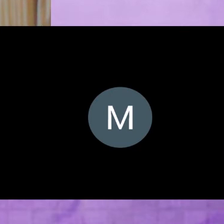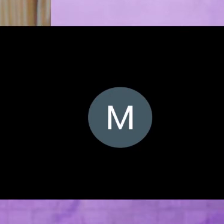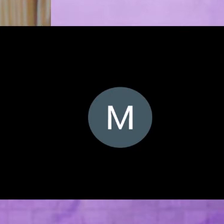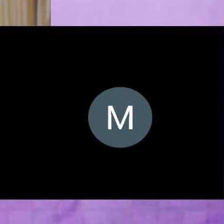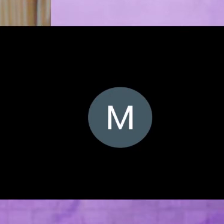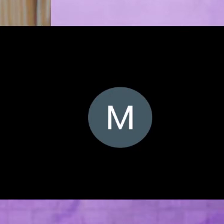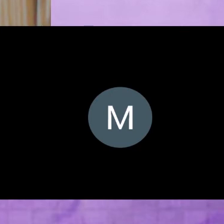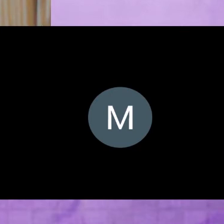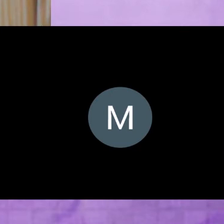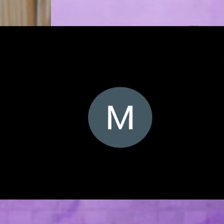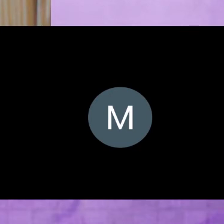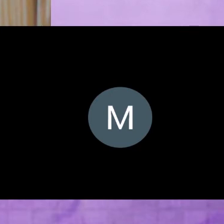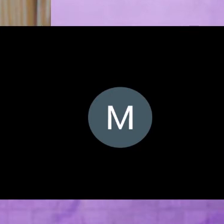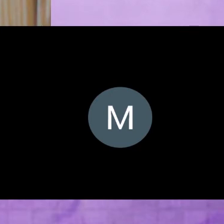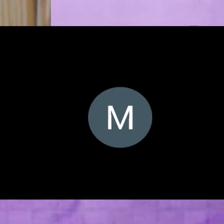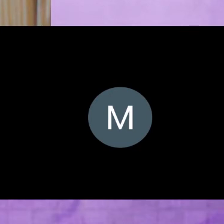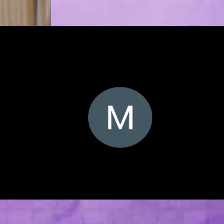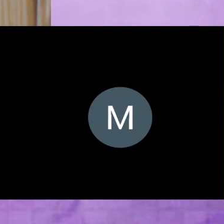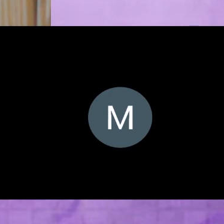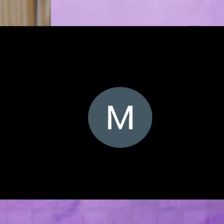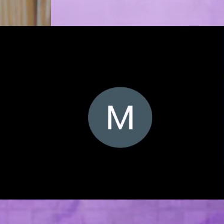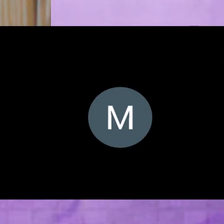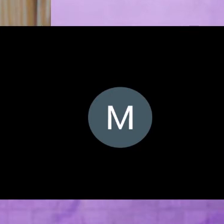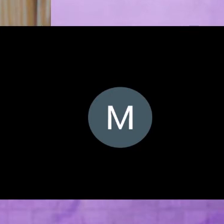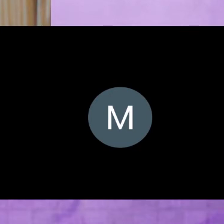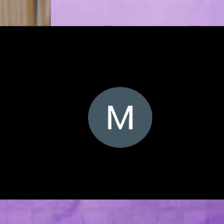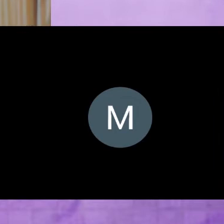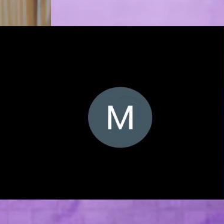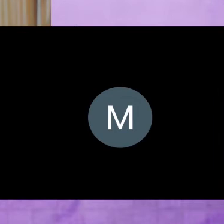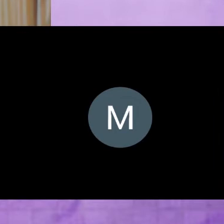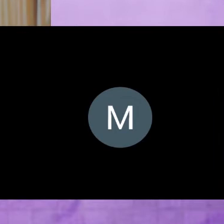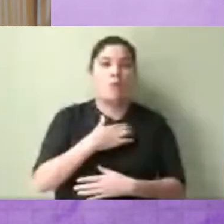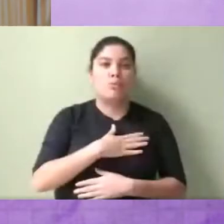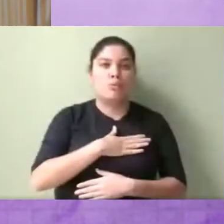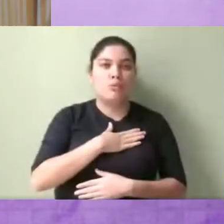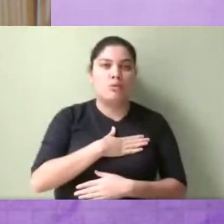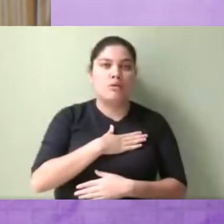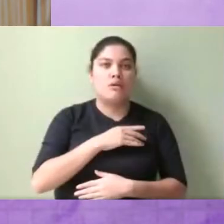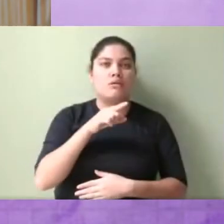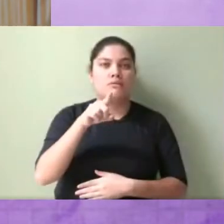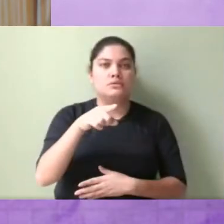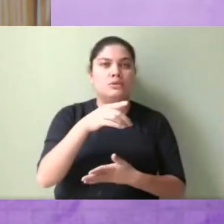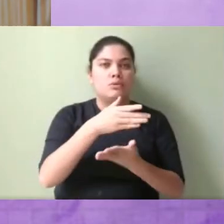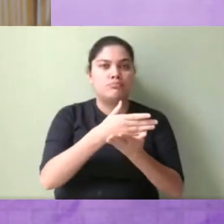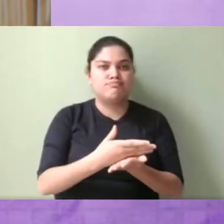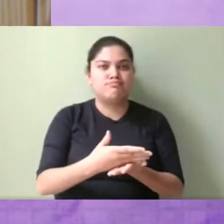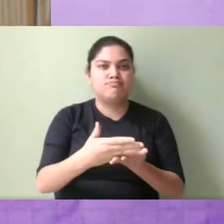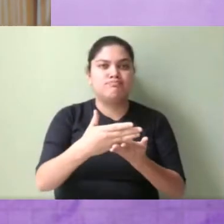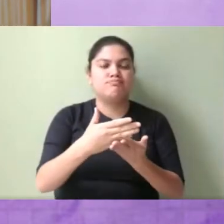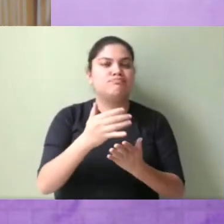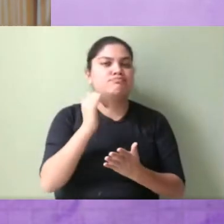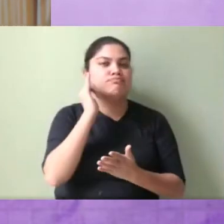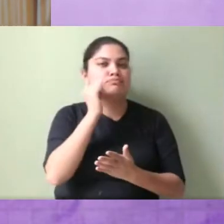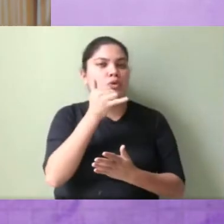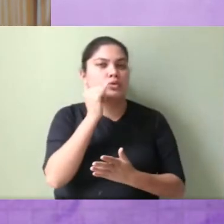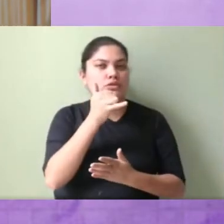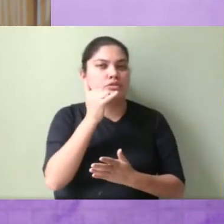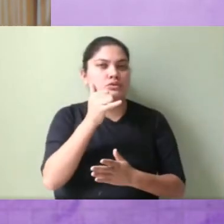E obrigada, Carol, pela participação, tá? Pela disponibilidade. E eu queria muito